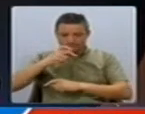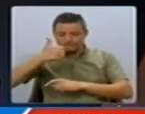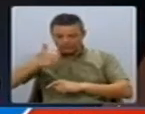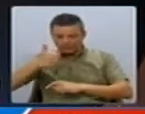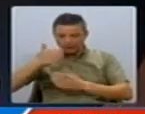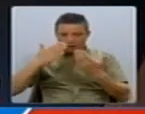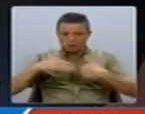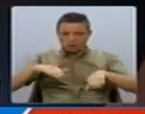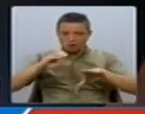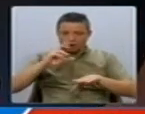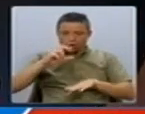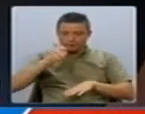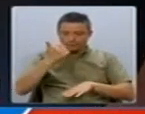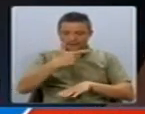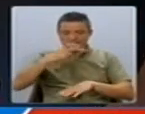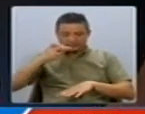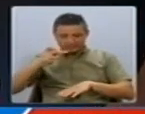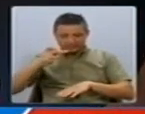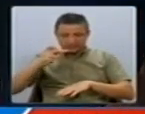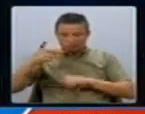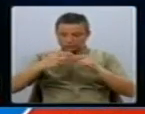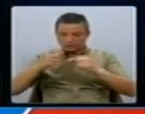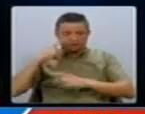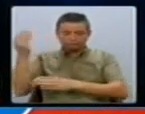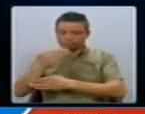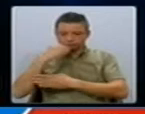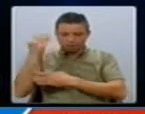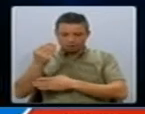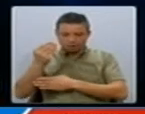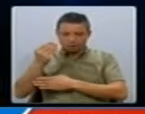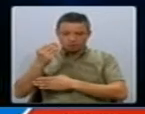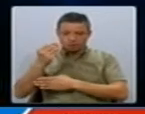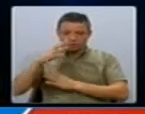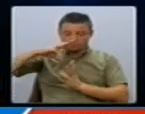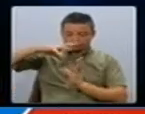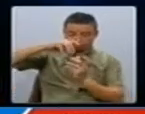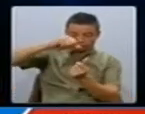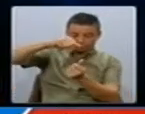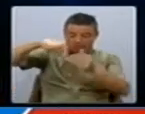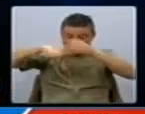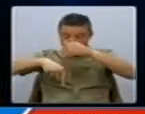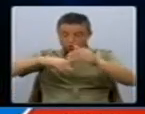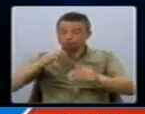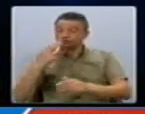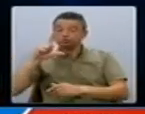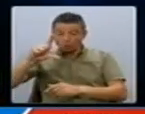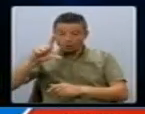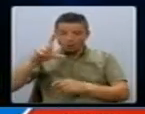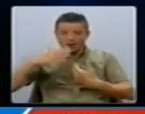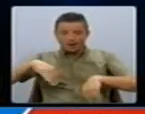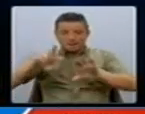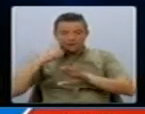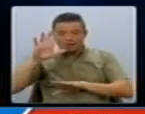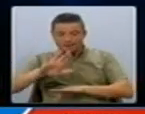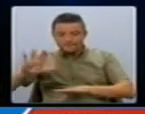nome indica, orbita a estrela Beta Pictoris, uma estrela muito conhecida, sobretudo no hemisfério sul. esta imagem que nós estamos a ver trata-se da